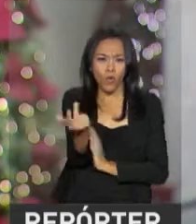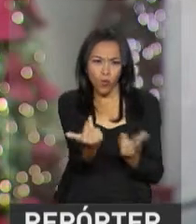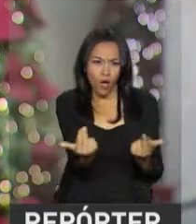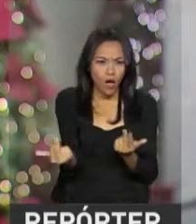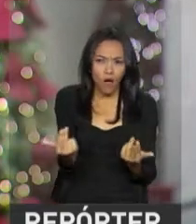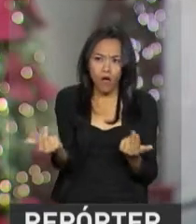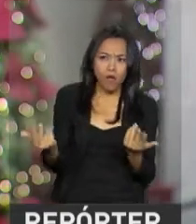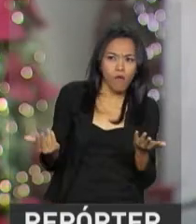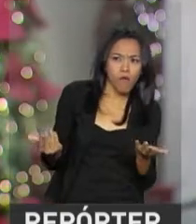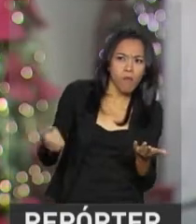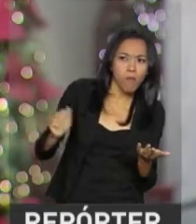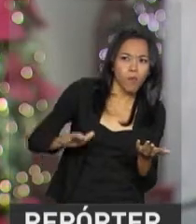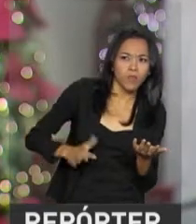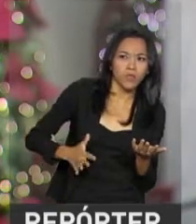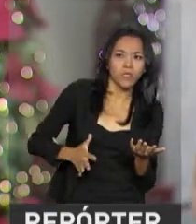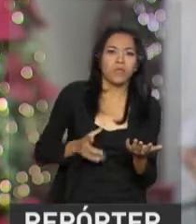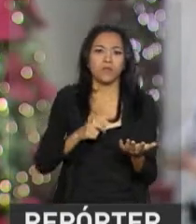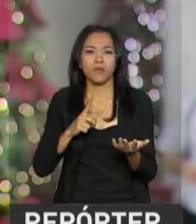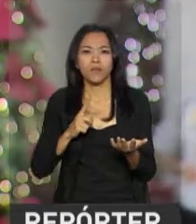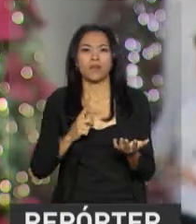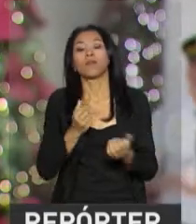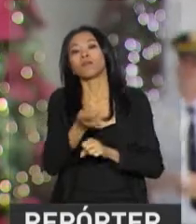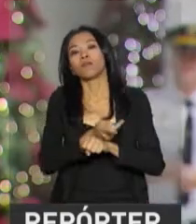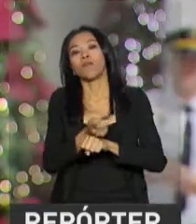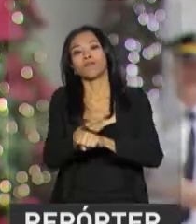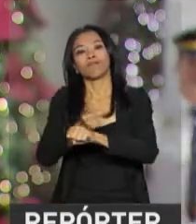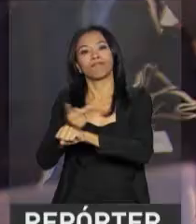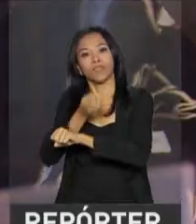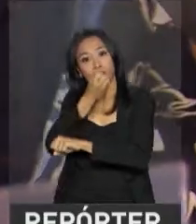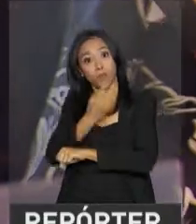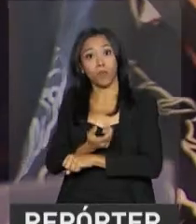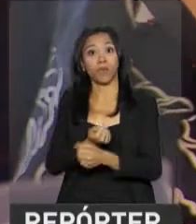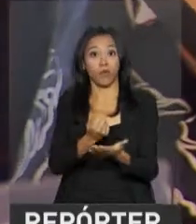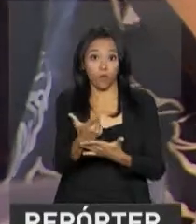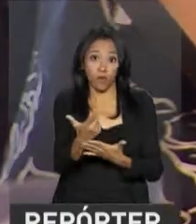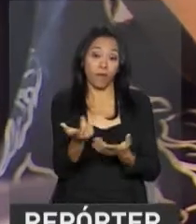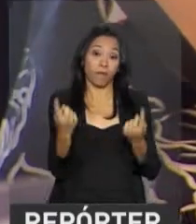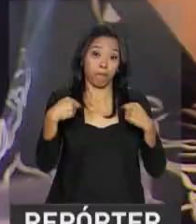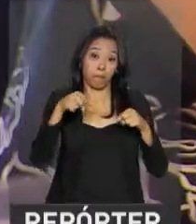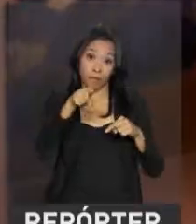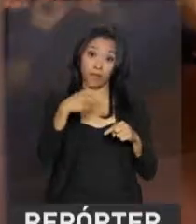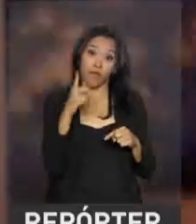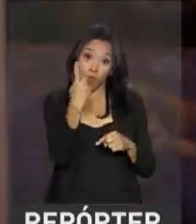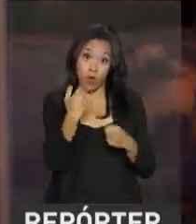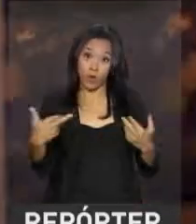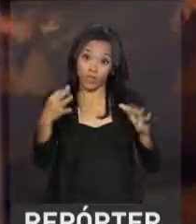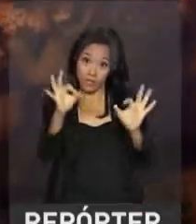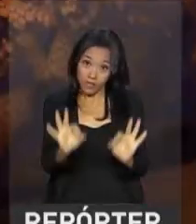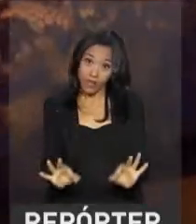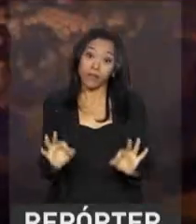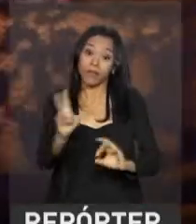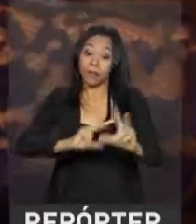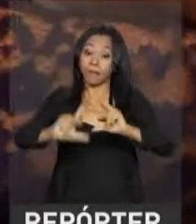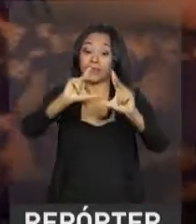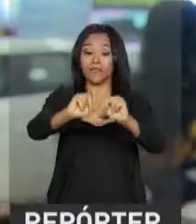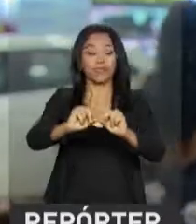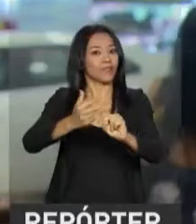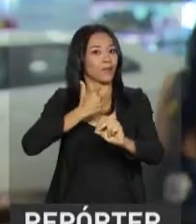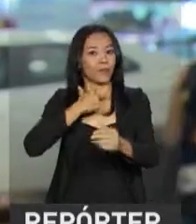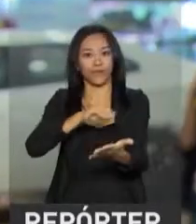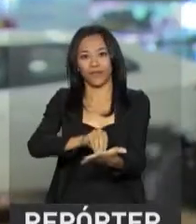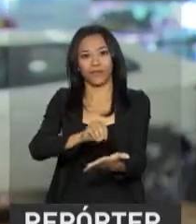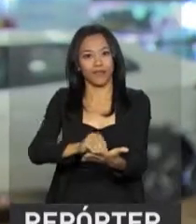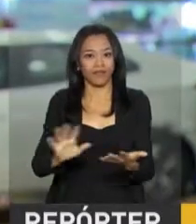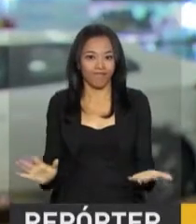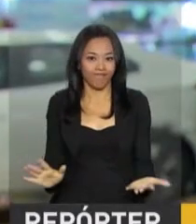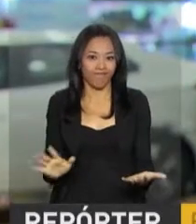alguma liquidação, alguma coisa para ver se fica bom para comprar. Mas uma coisa é certa, presente não pode faltar. Já